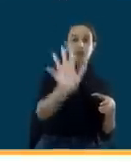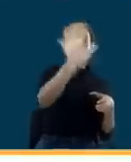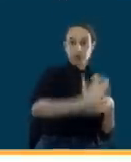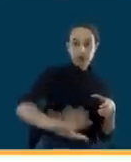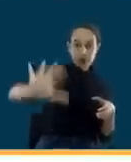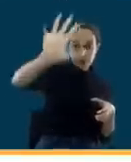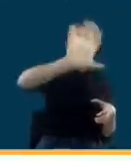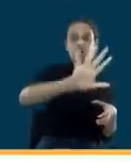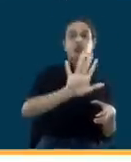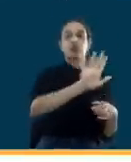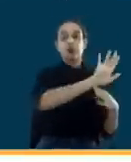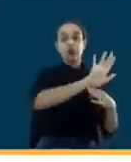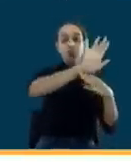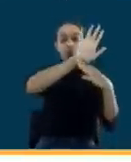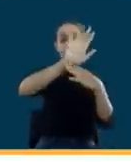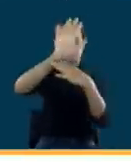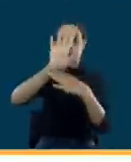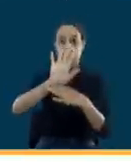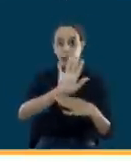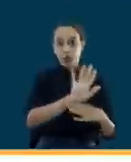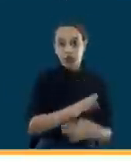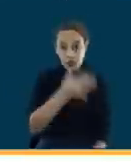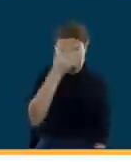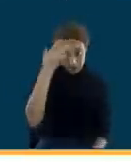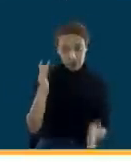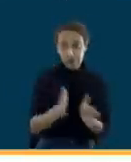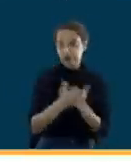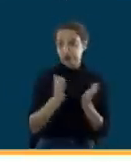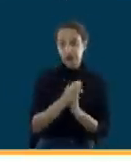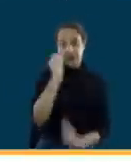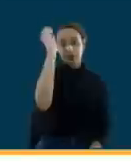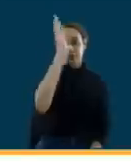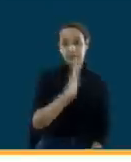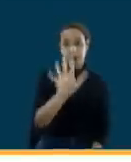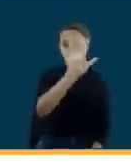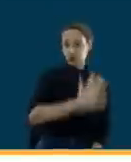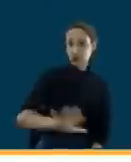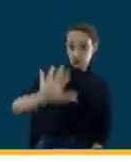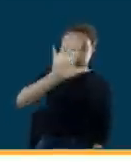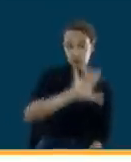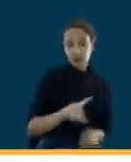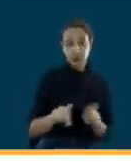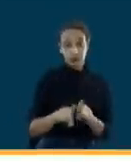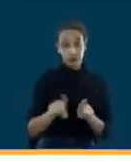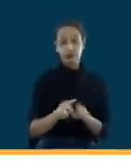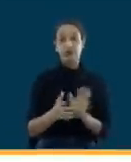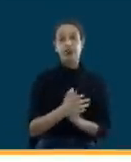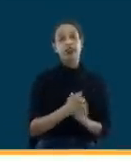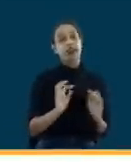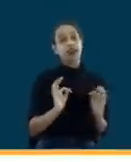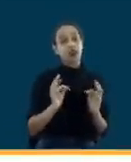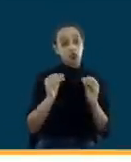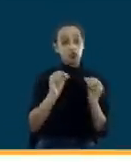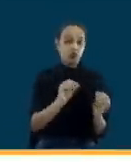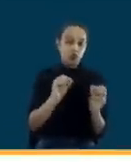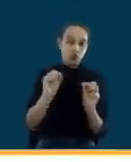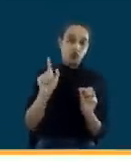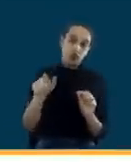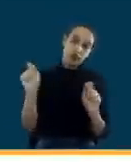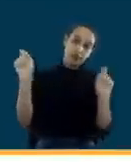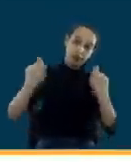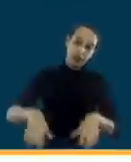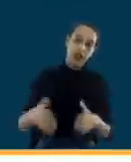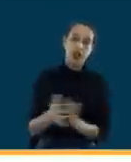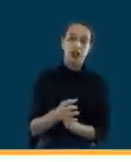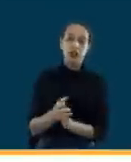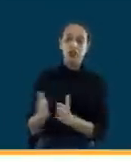população carente do Brasil inteiro também, e naquilo que é possível e dentro, buscando alimento